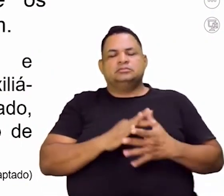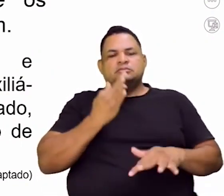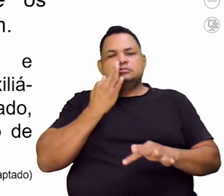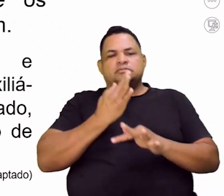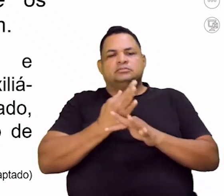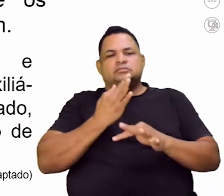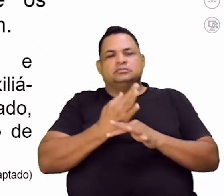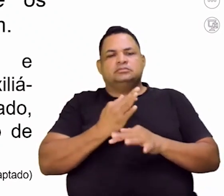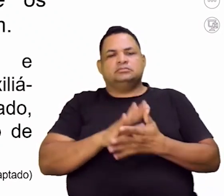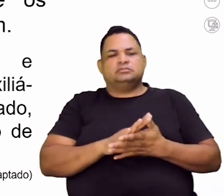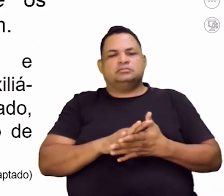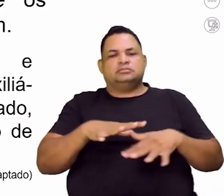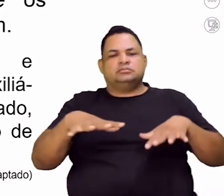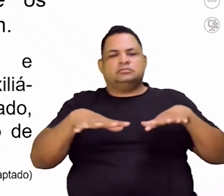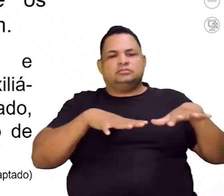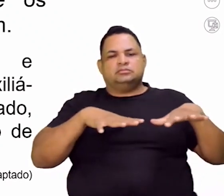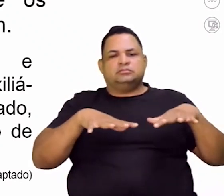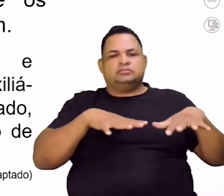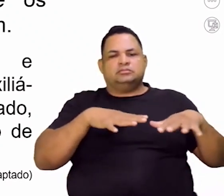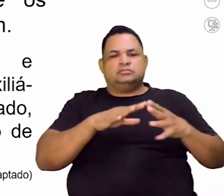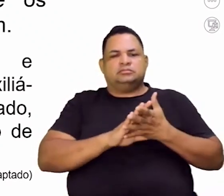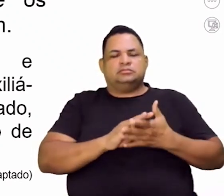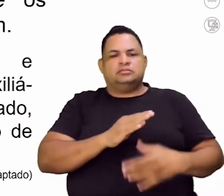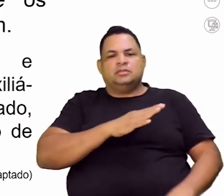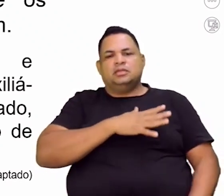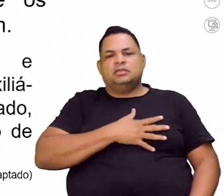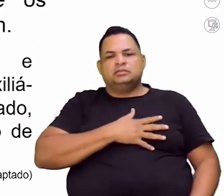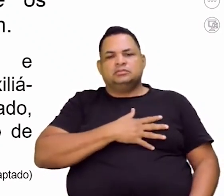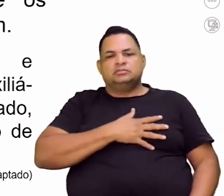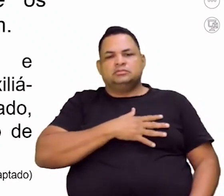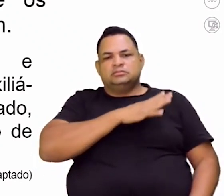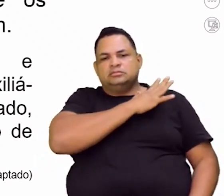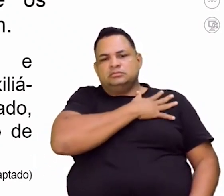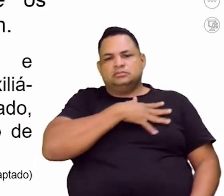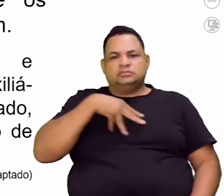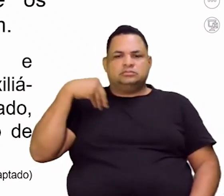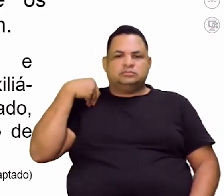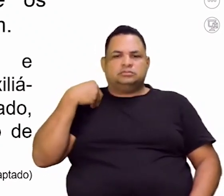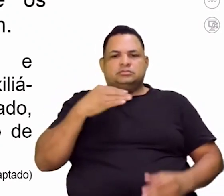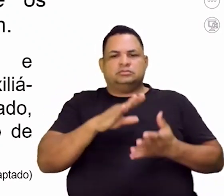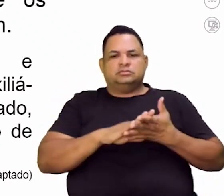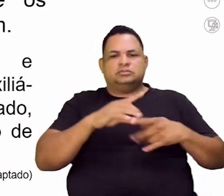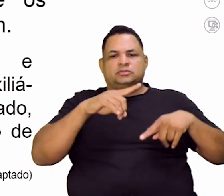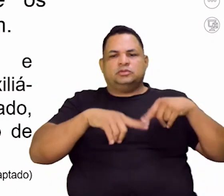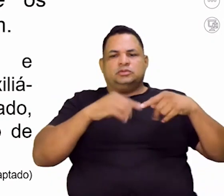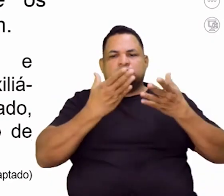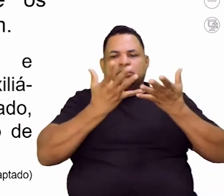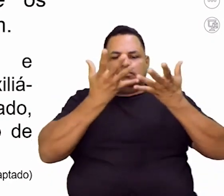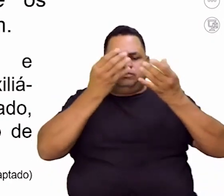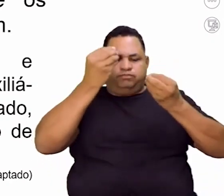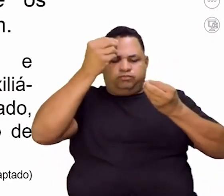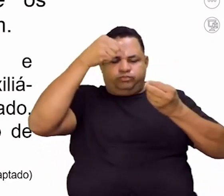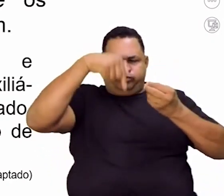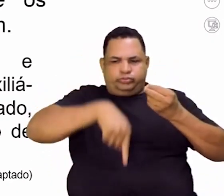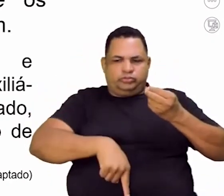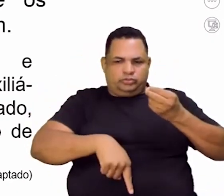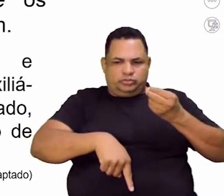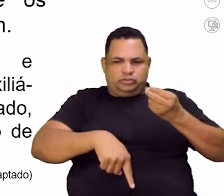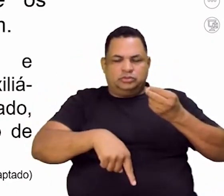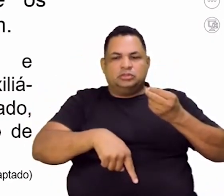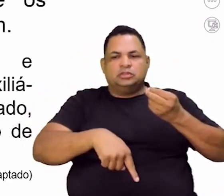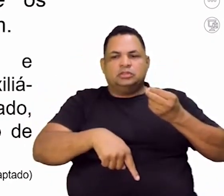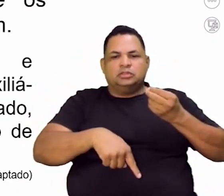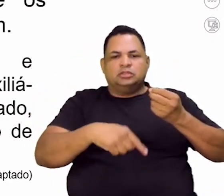física. O movimento em Aristóteles, corpos pesados caem porque tendem para baixo. Lembra que nós falamos a